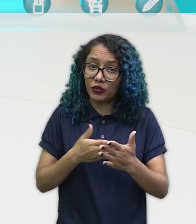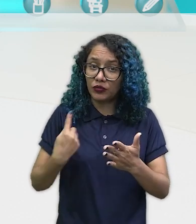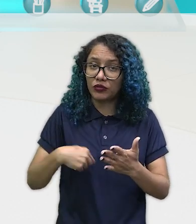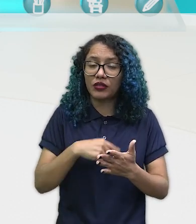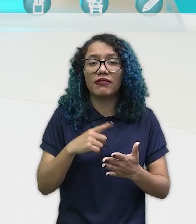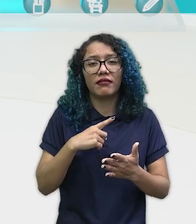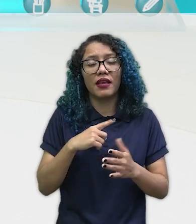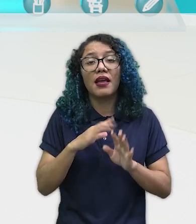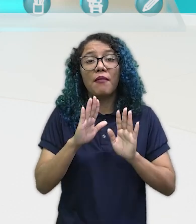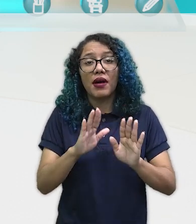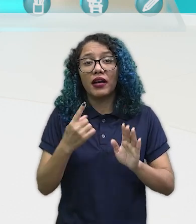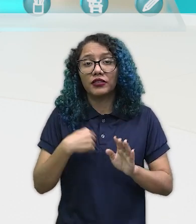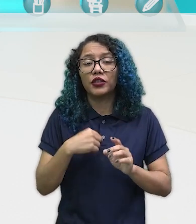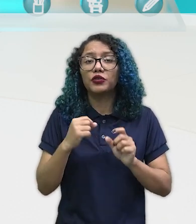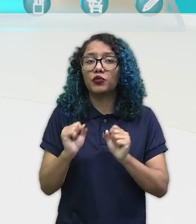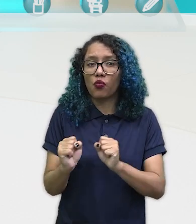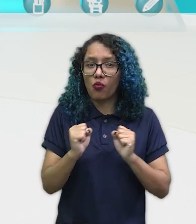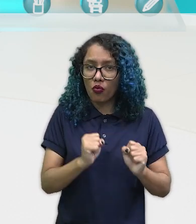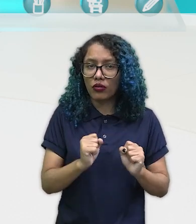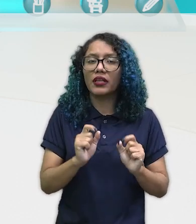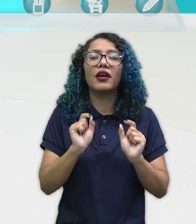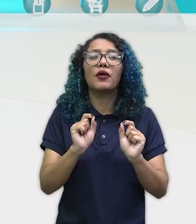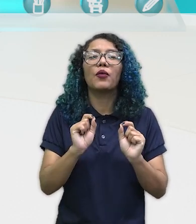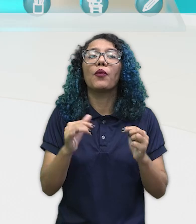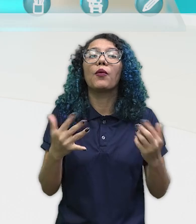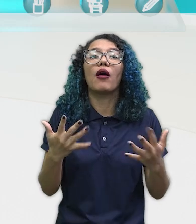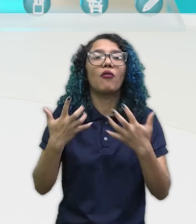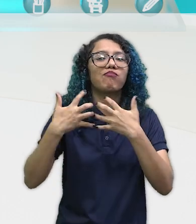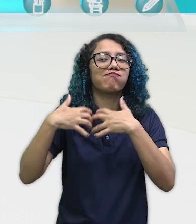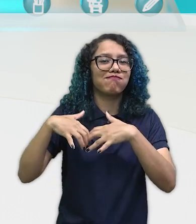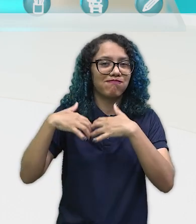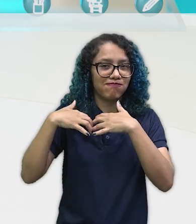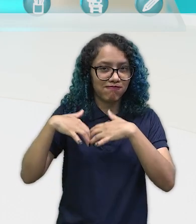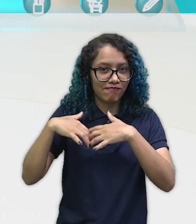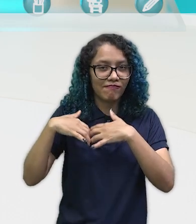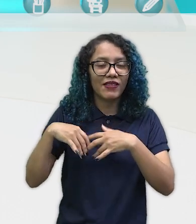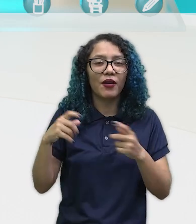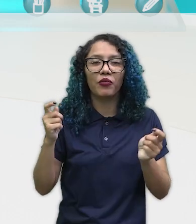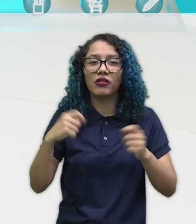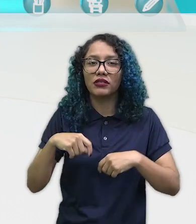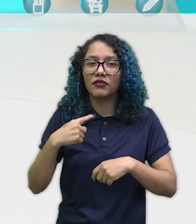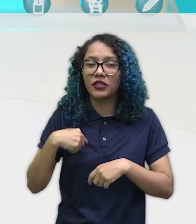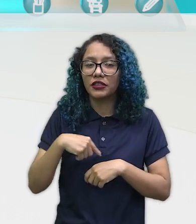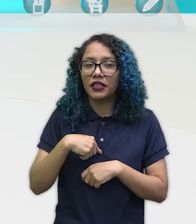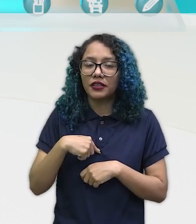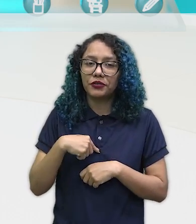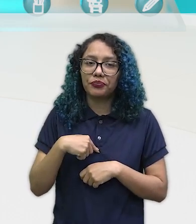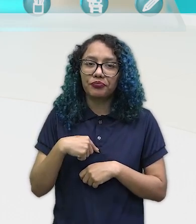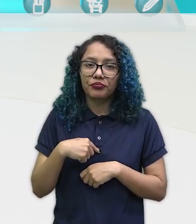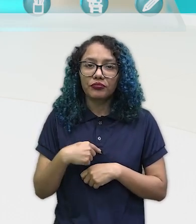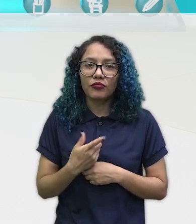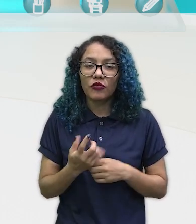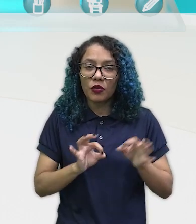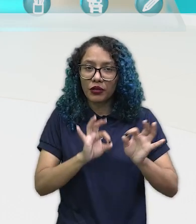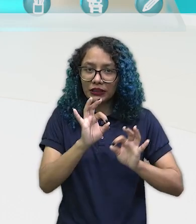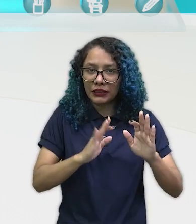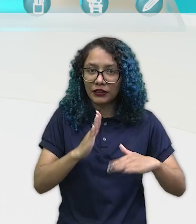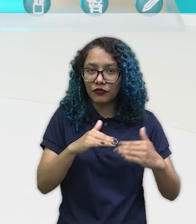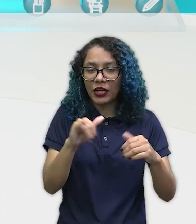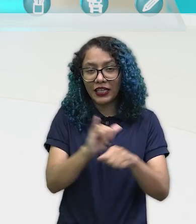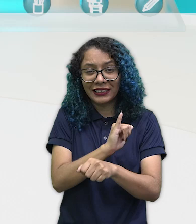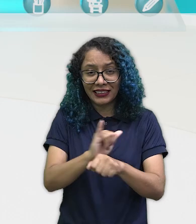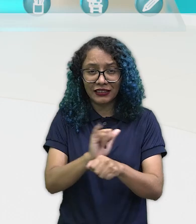um superpoder chamado de raciocínio, que fez com que a gente fosse capaz de desenvolver